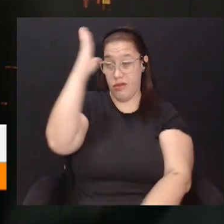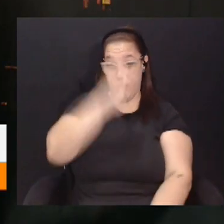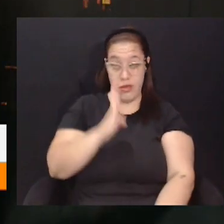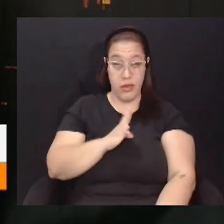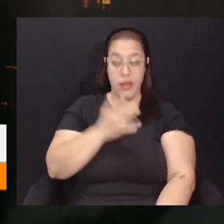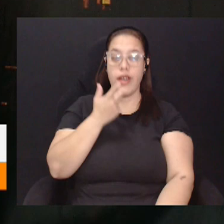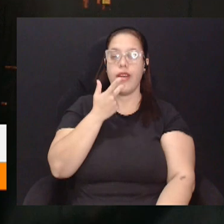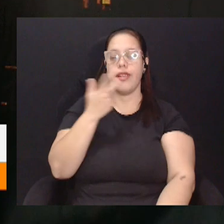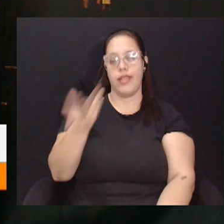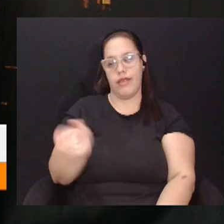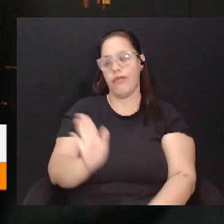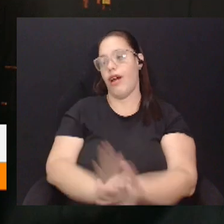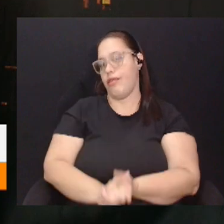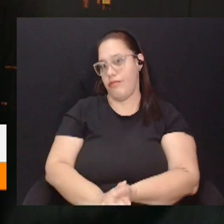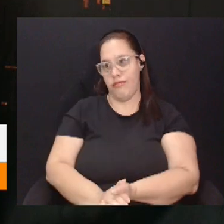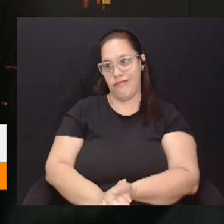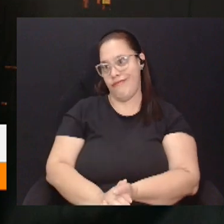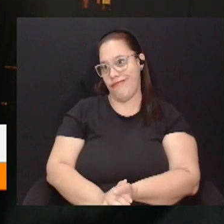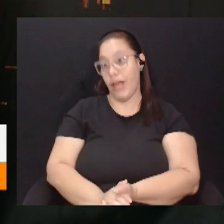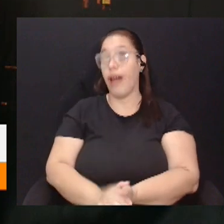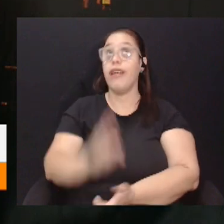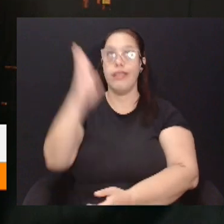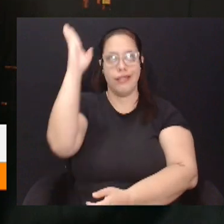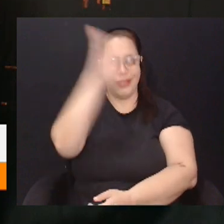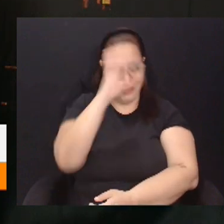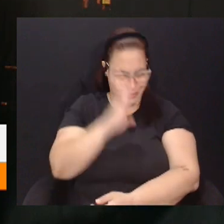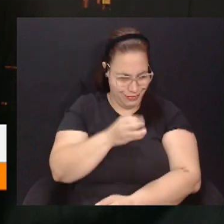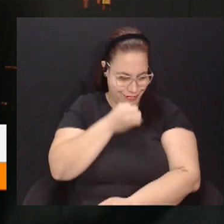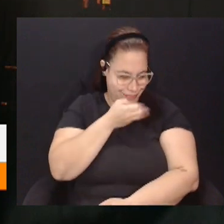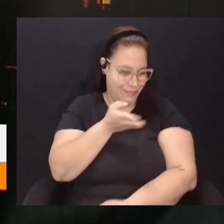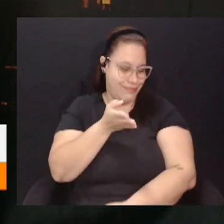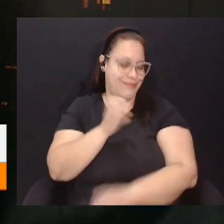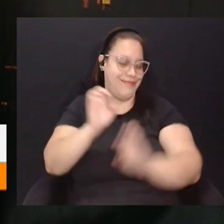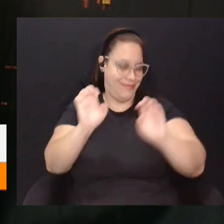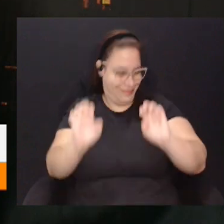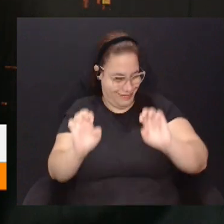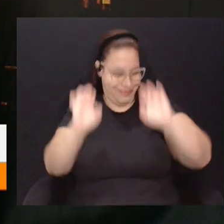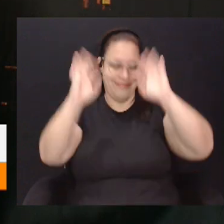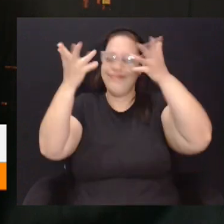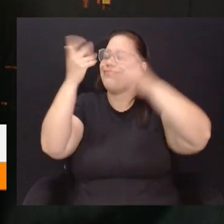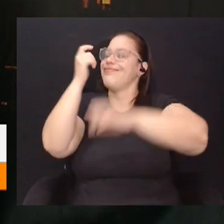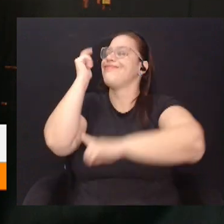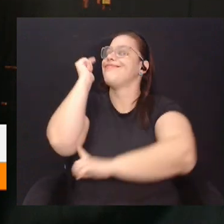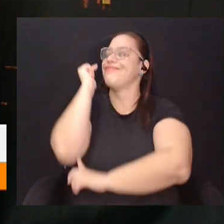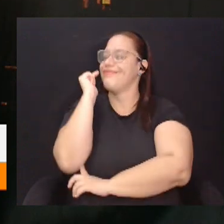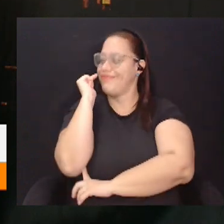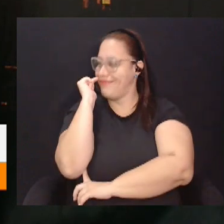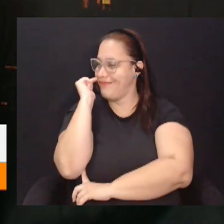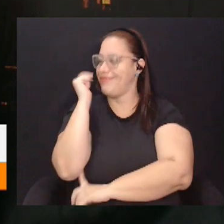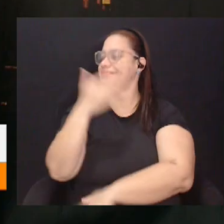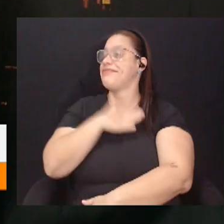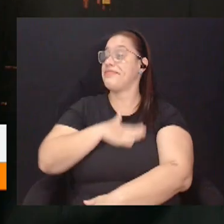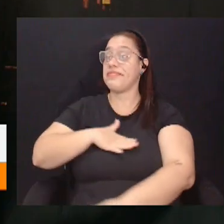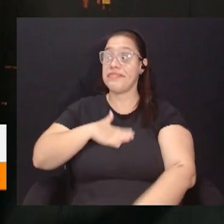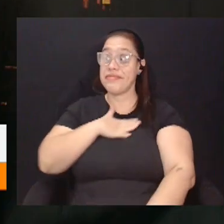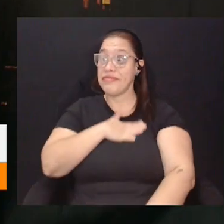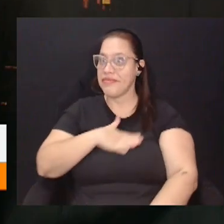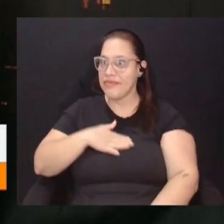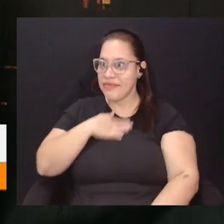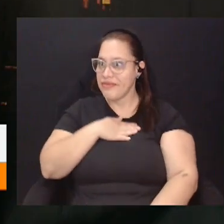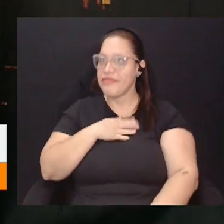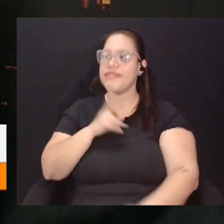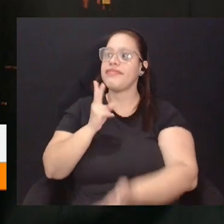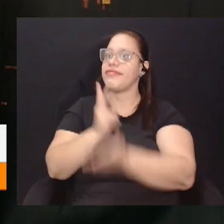porque o brasileiro, ele é bom de comemoração e a gente gosta de comemorar, e as comemorações são sempre